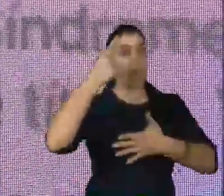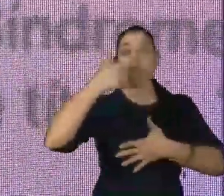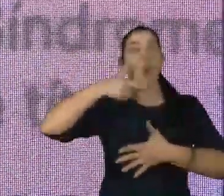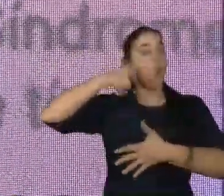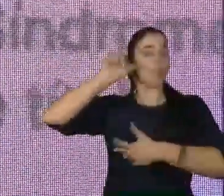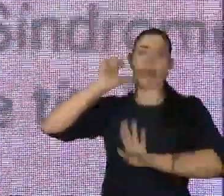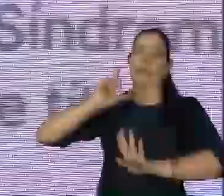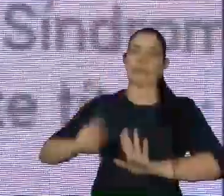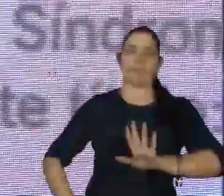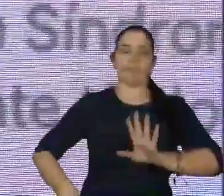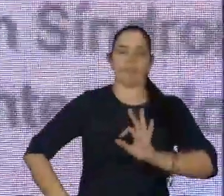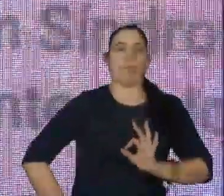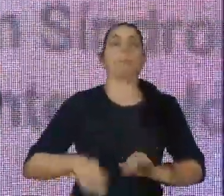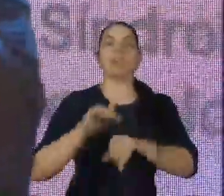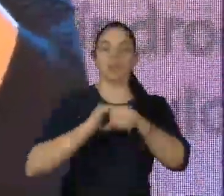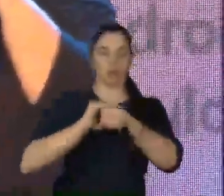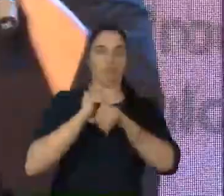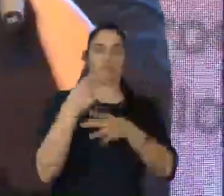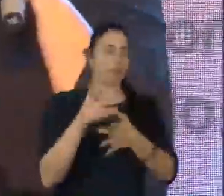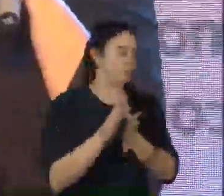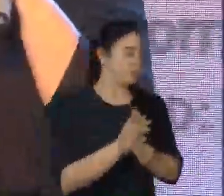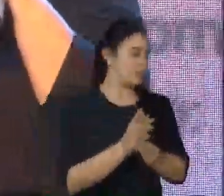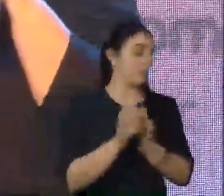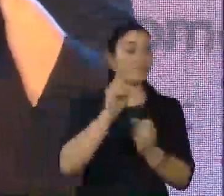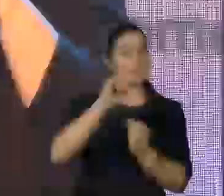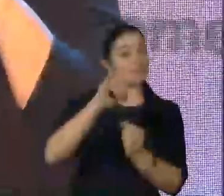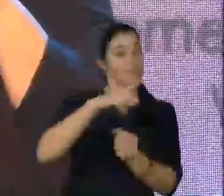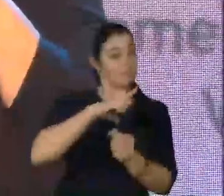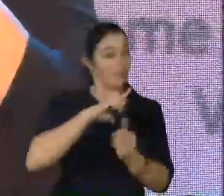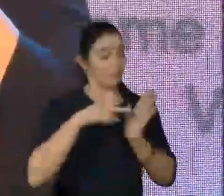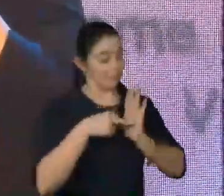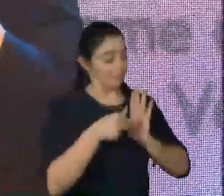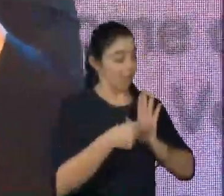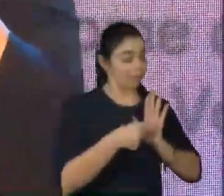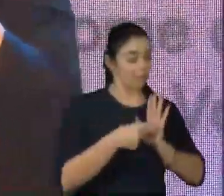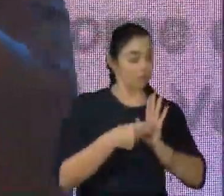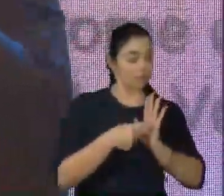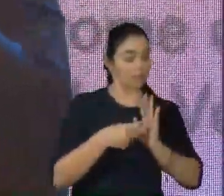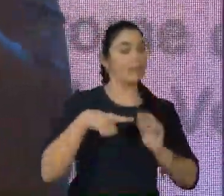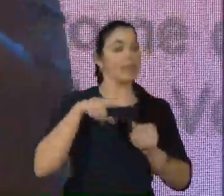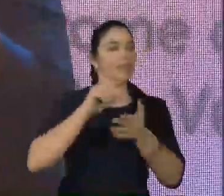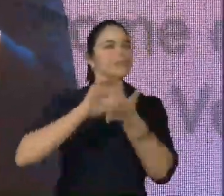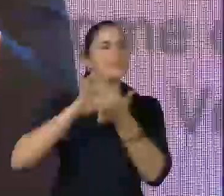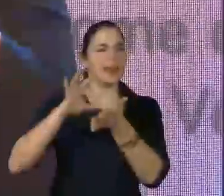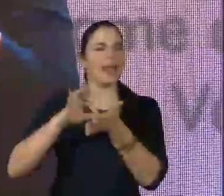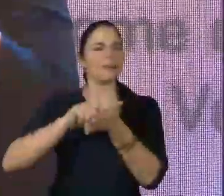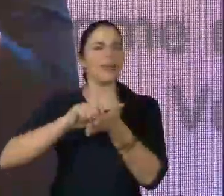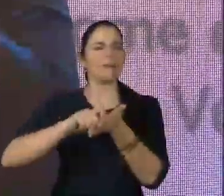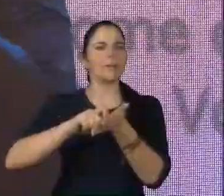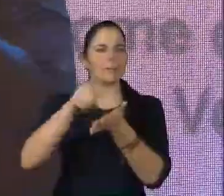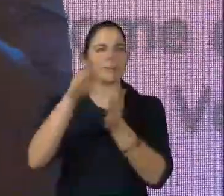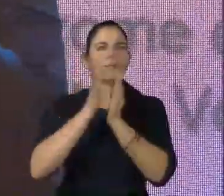para vocês, para a gente estar aqui ressignificando. Se fizer sentido para vocês, escreve lá o que vocês acharam, tá